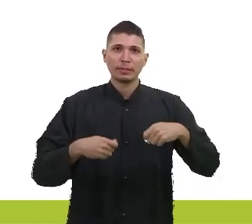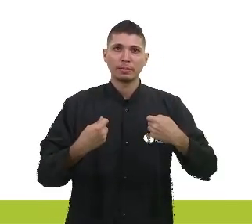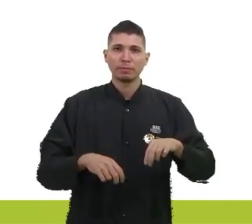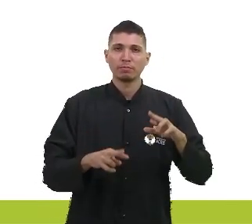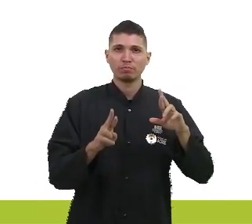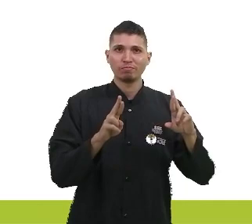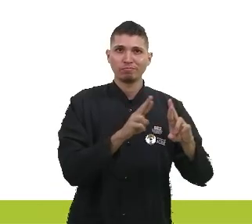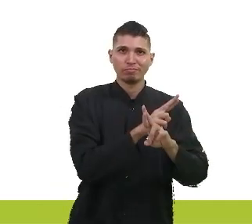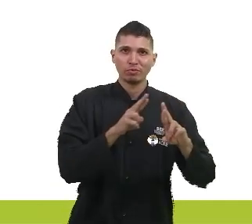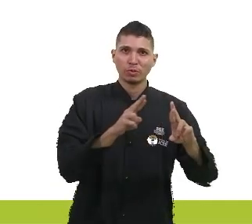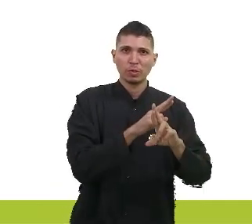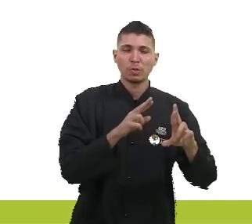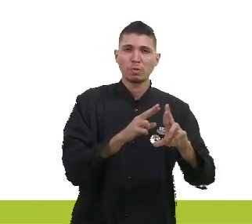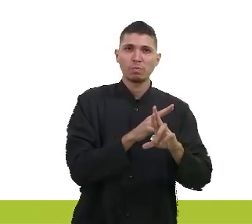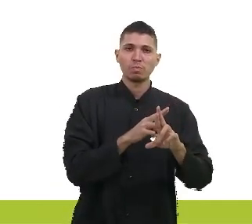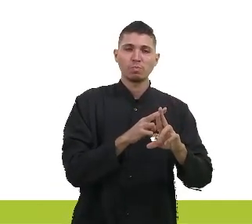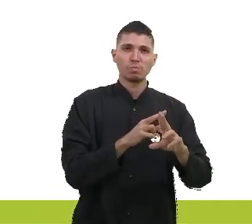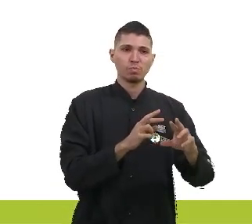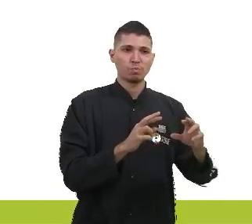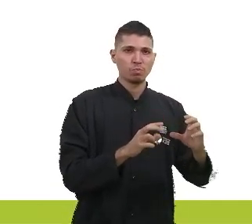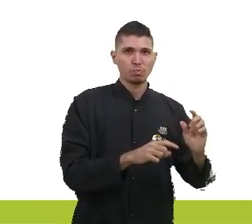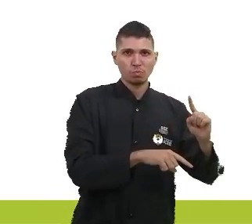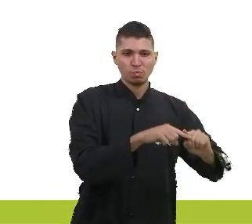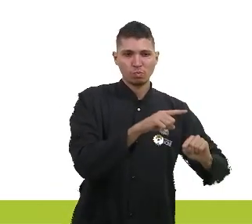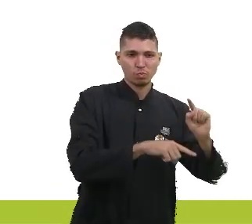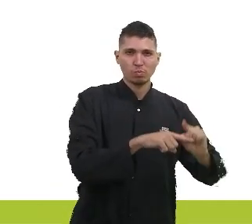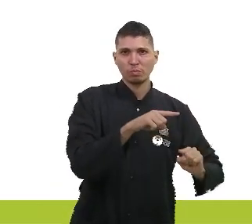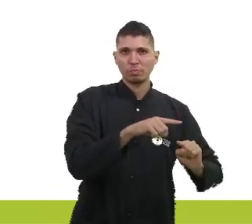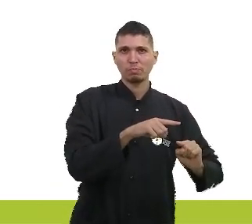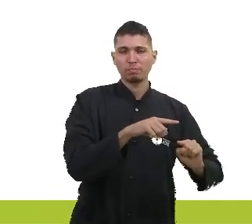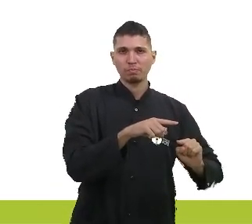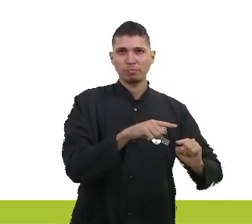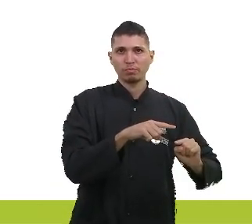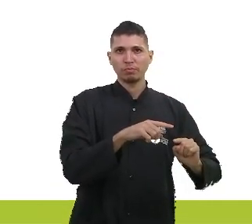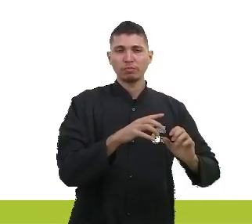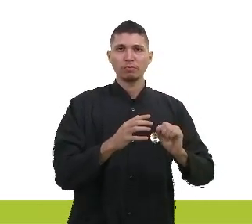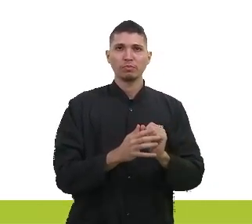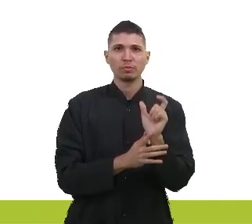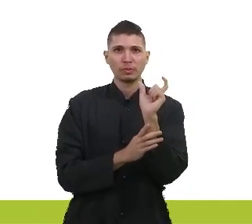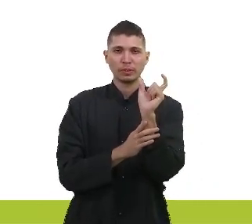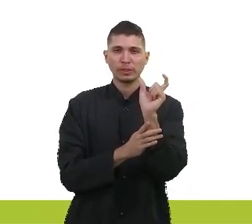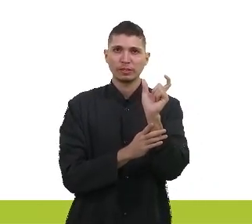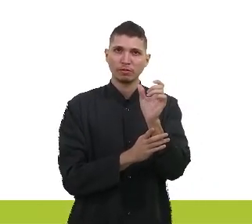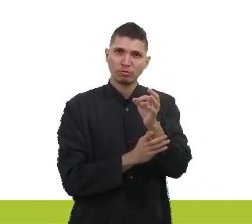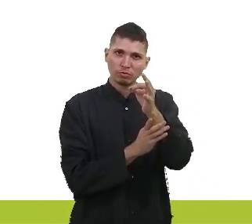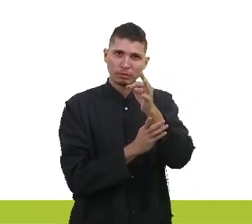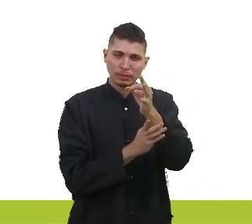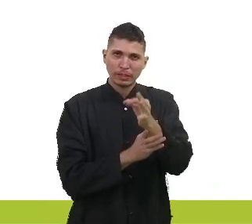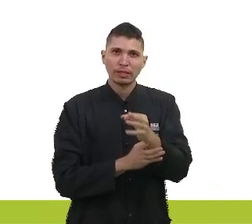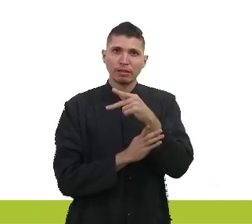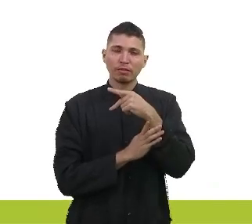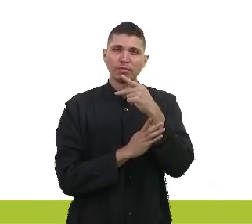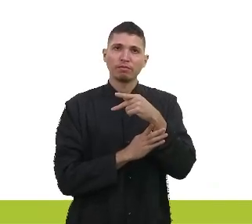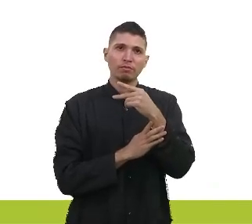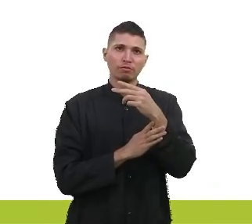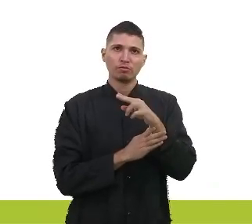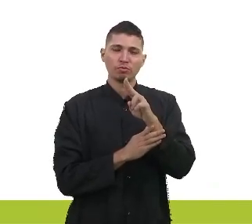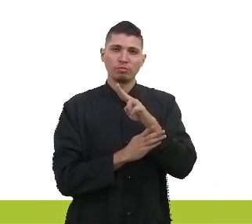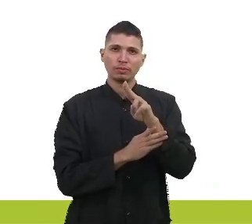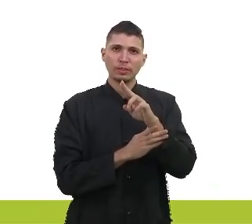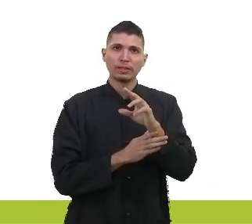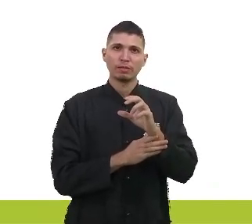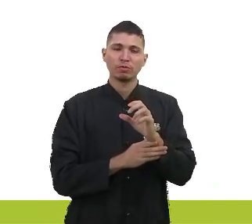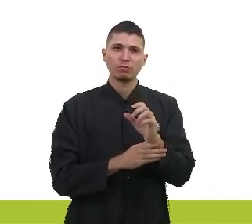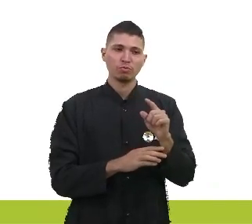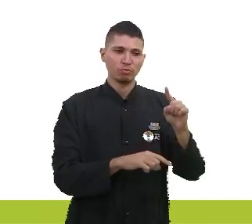algum objeto ou alguma coisa. O certo, o termo a ser usado é o corpo ou o objeto, ele vai